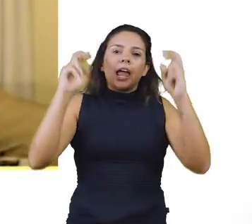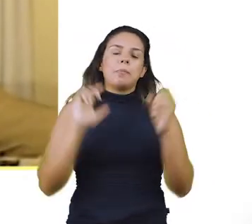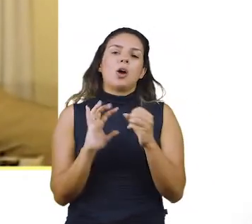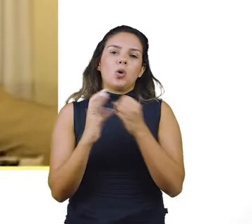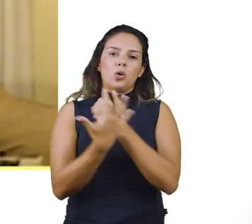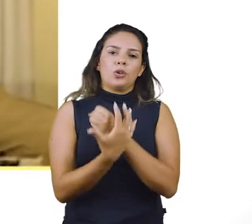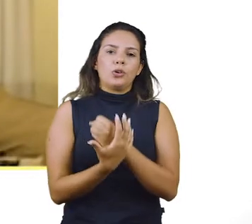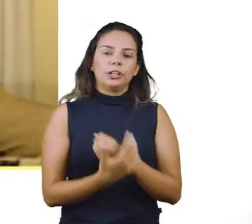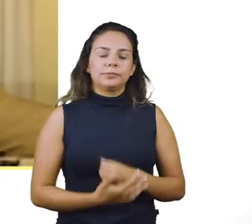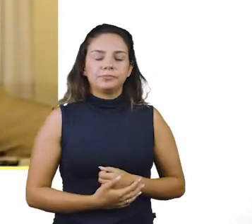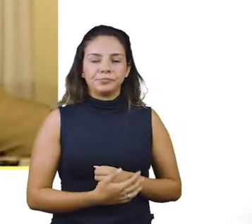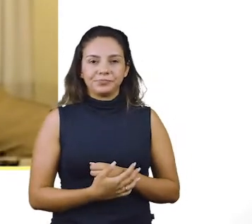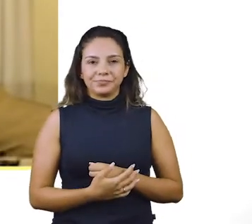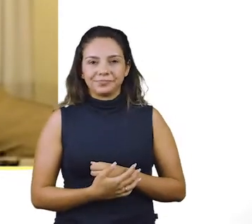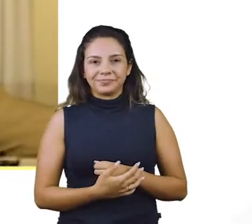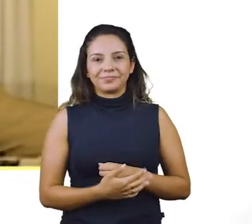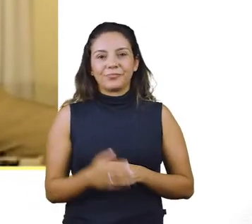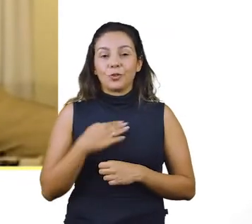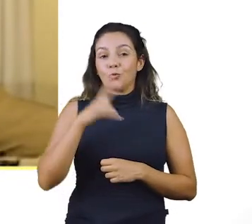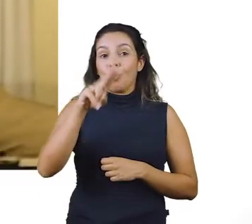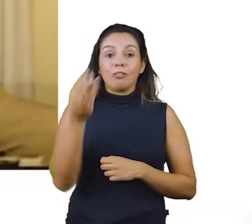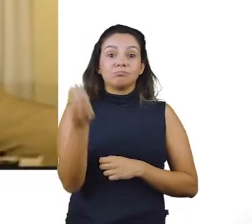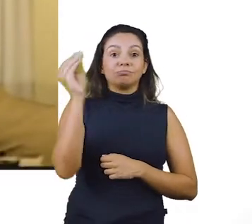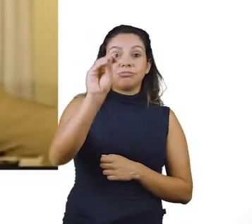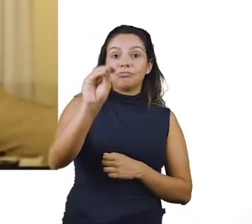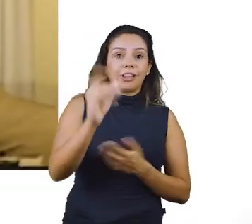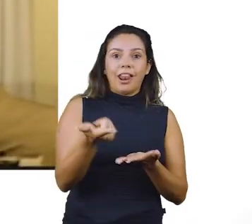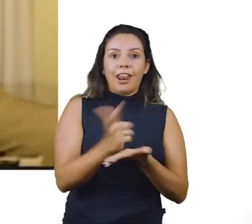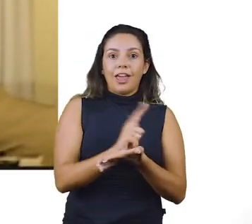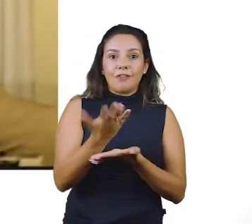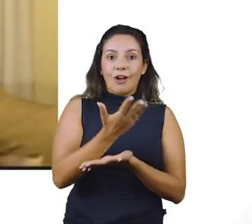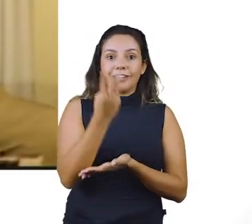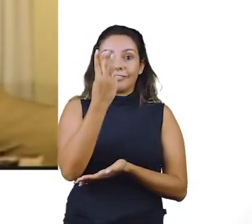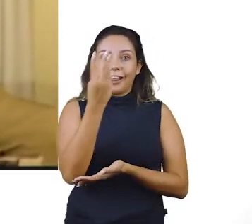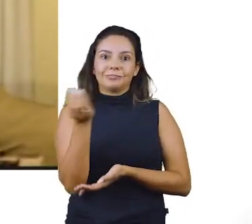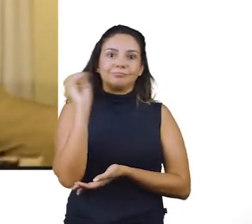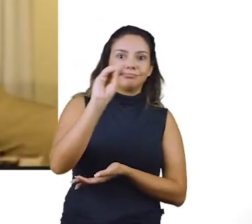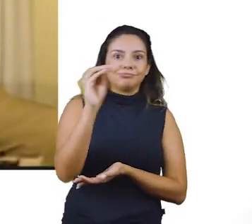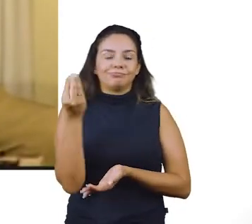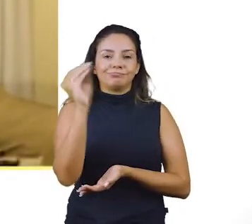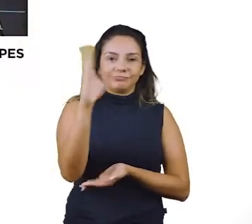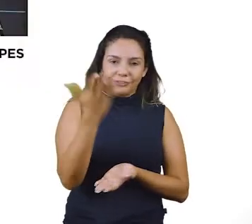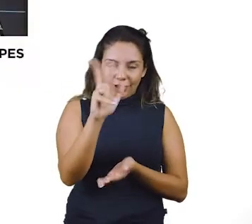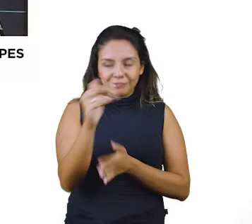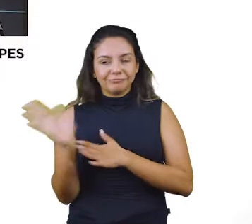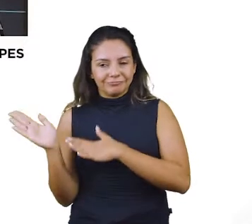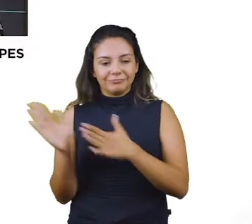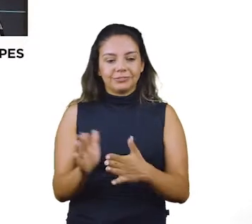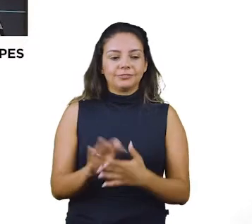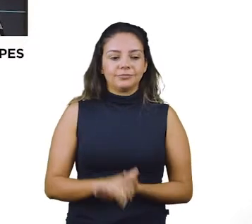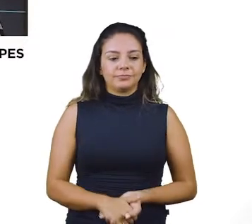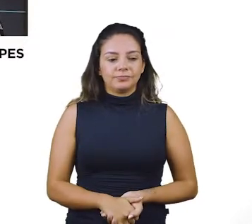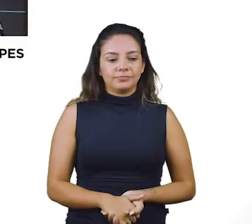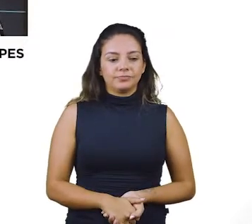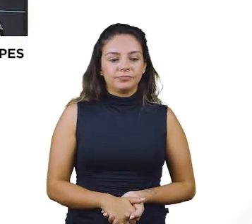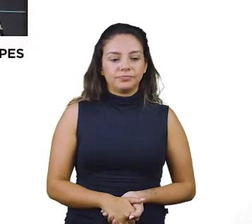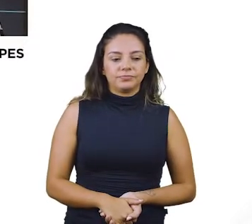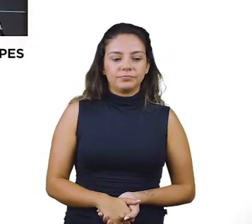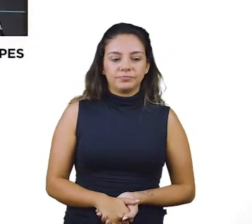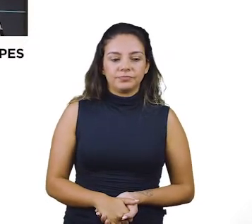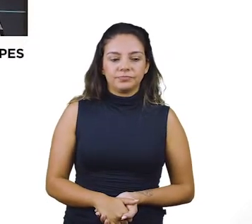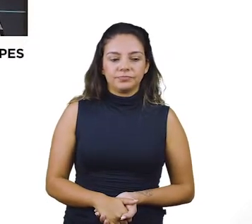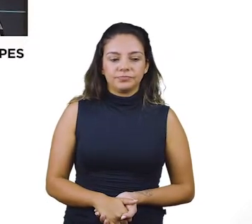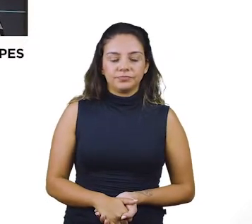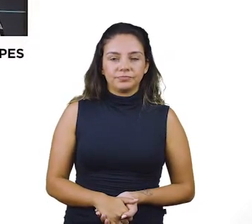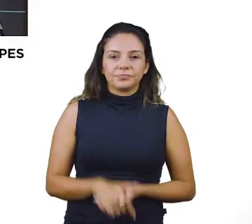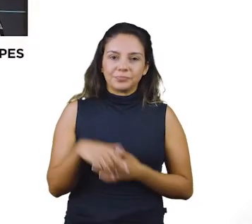livro, agora vão ser 3, então acho que vamos chegando, né? Ótimo, a